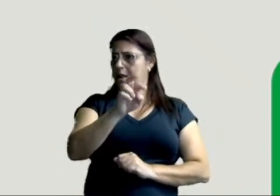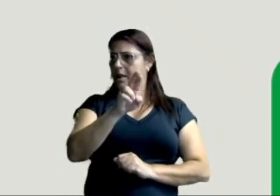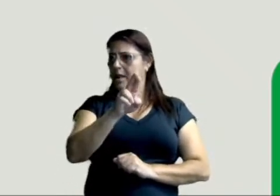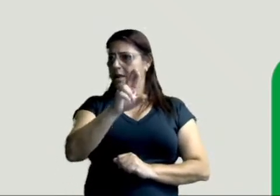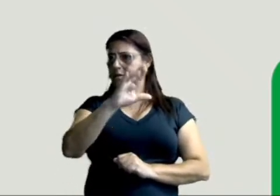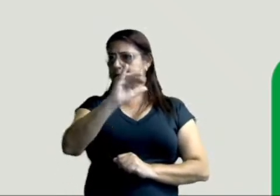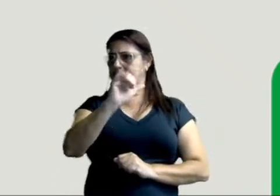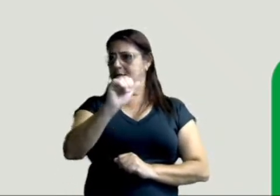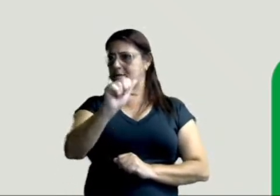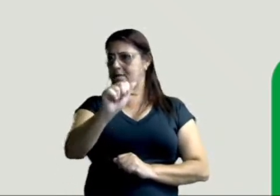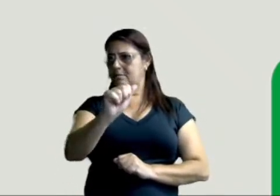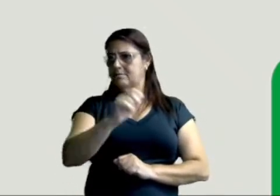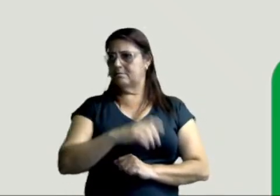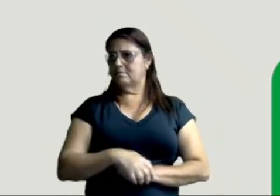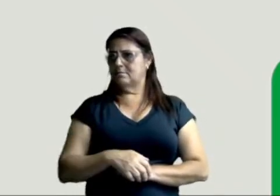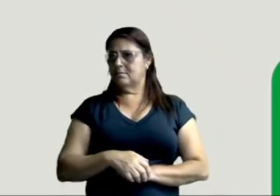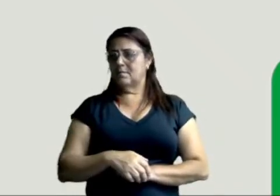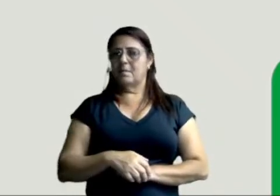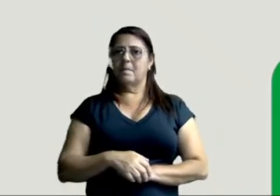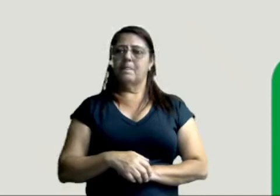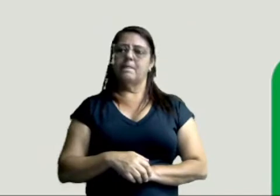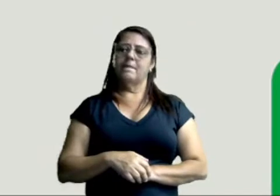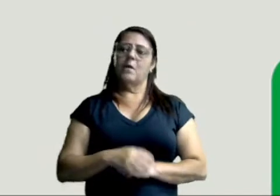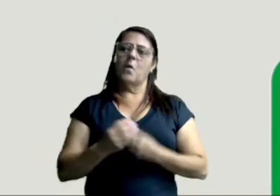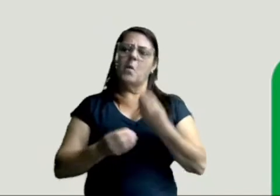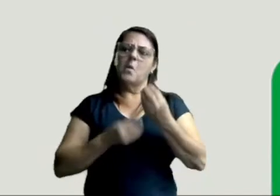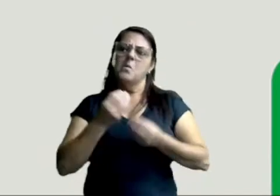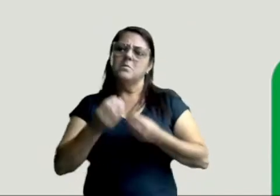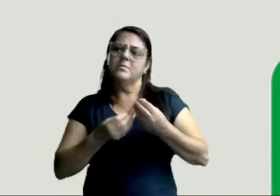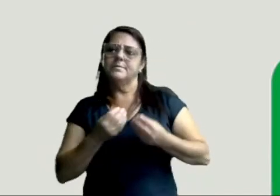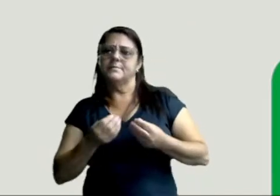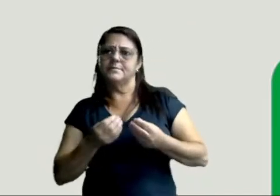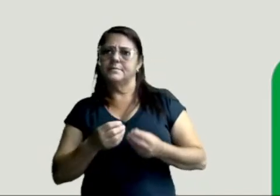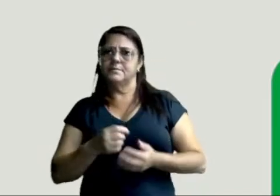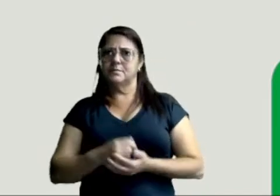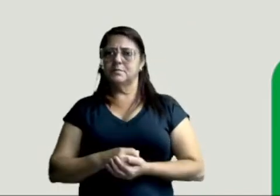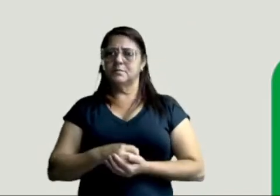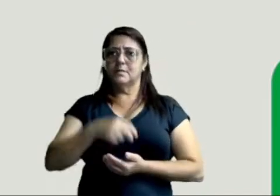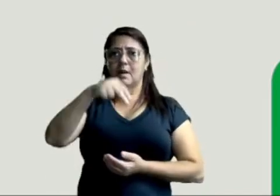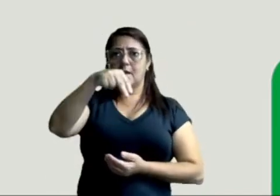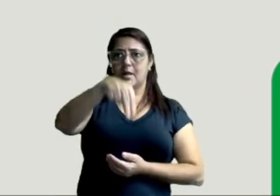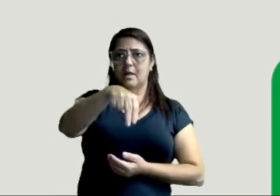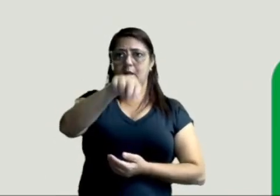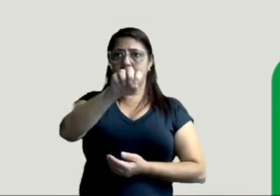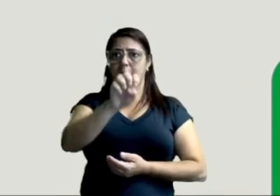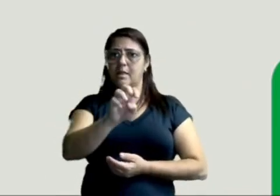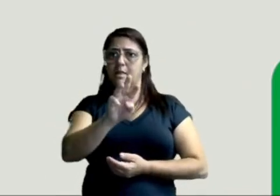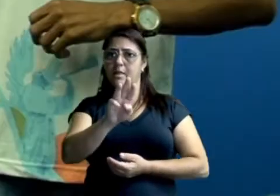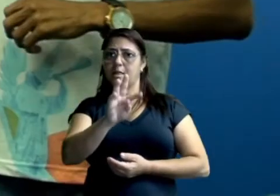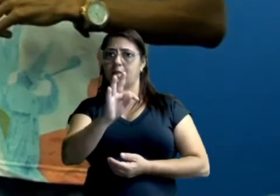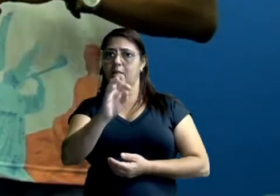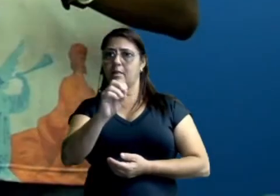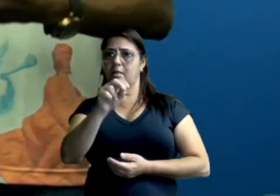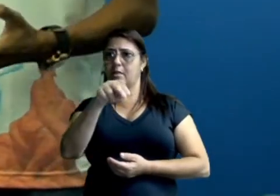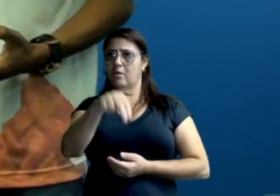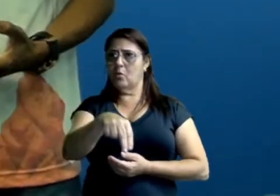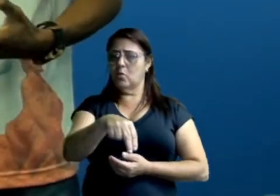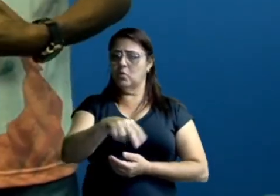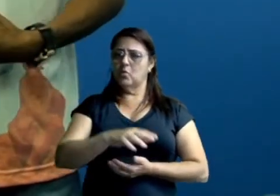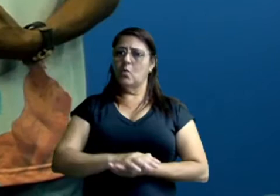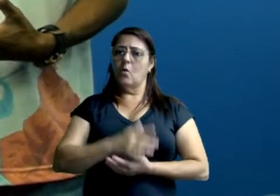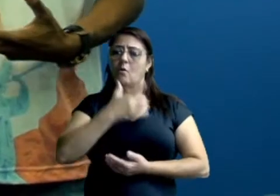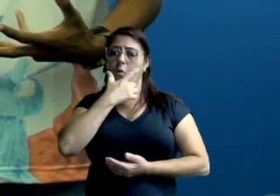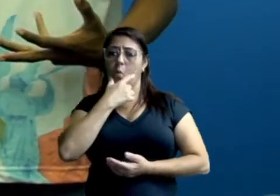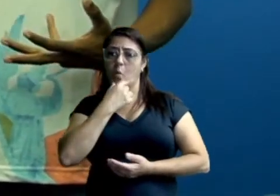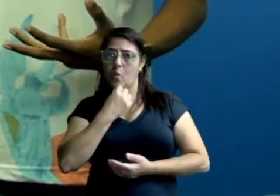Como é que essa força atuam, beleza? Então, Newton, volta aqui para mim rapidinho. Isaac Newton foi um grande